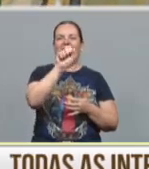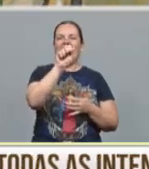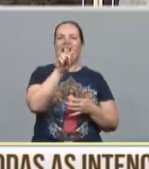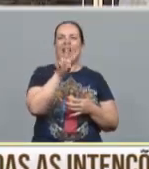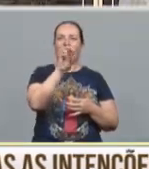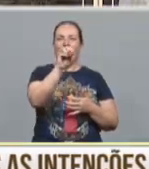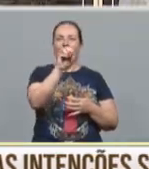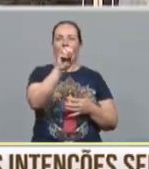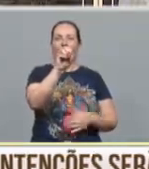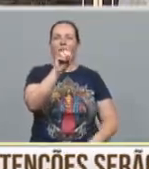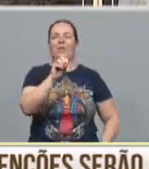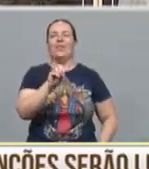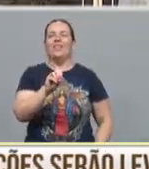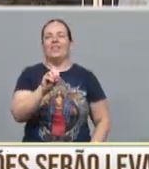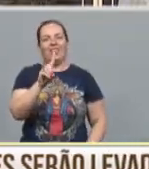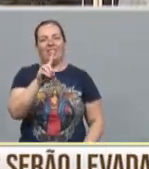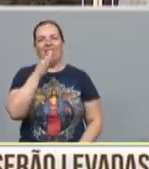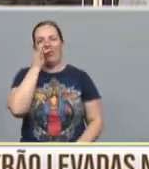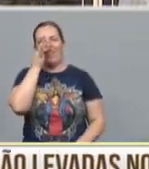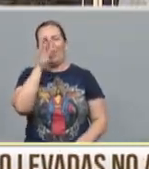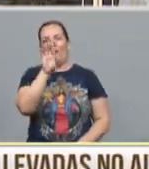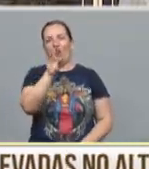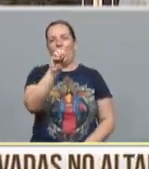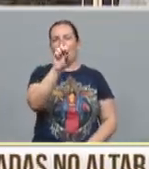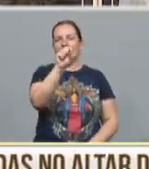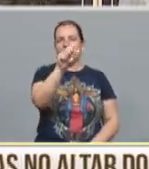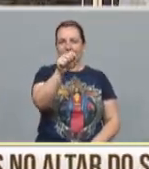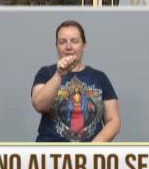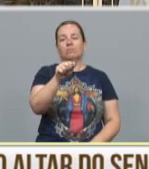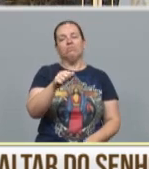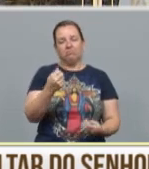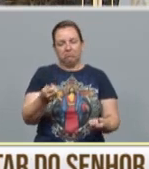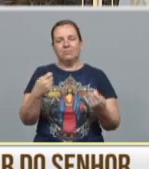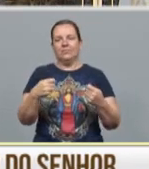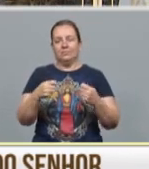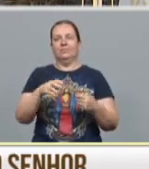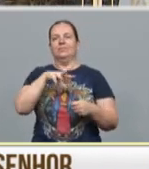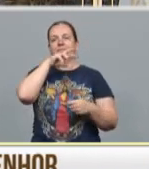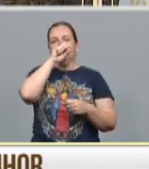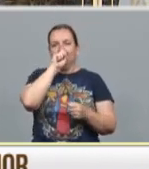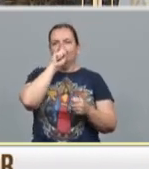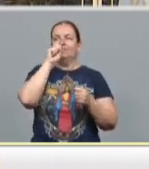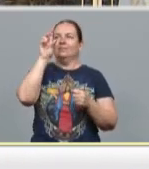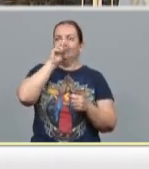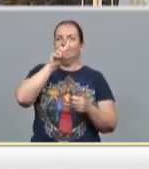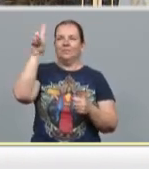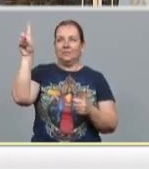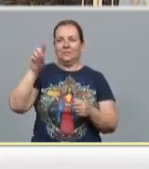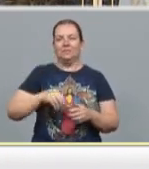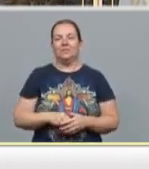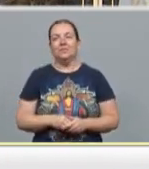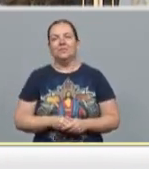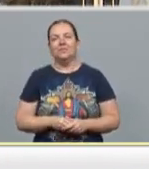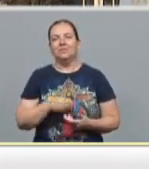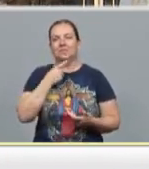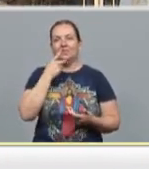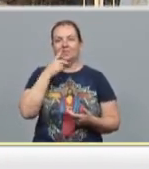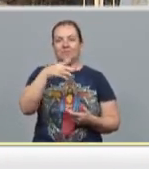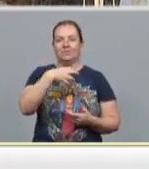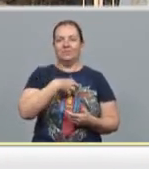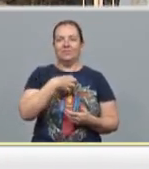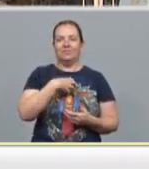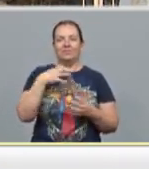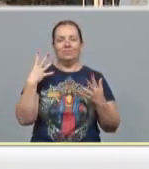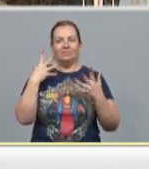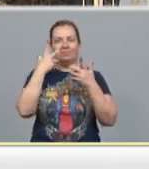Agradeço. E aquele desejo de que exale com agradável odor a Deus. Eu digo que esse gesto é